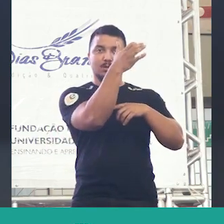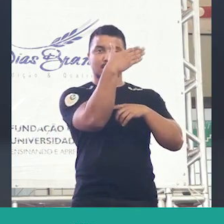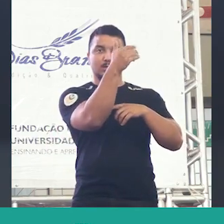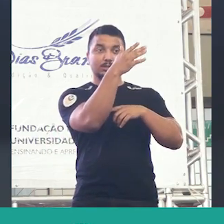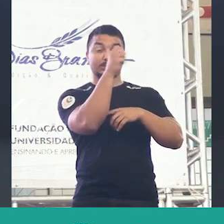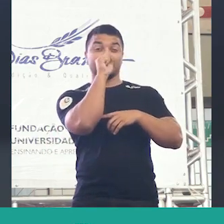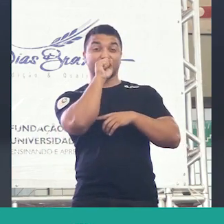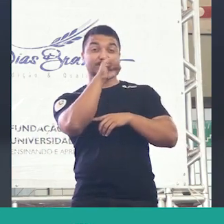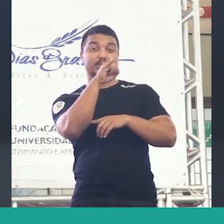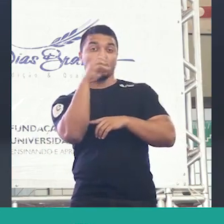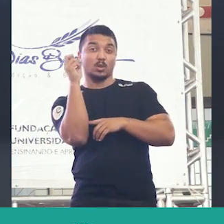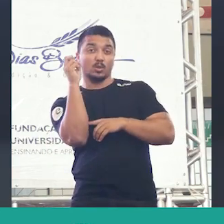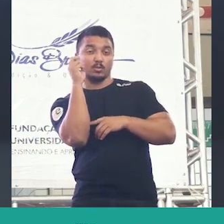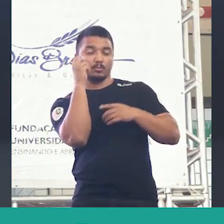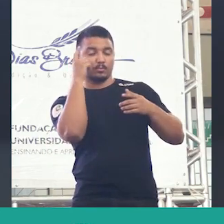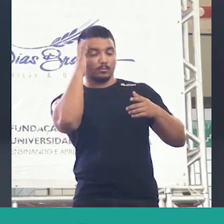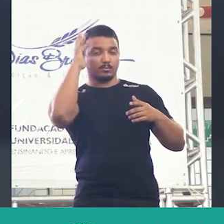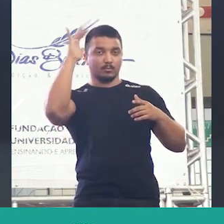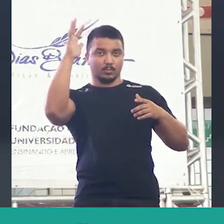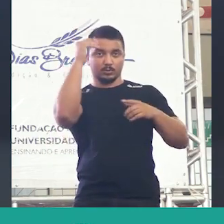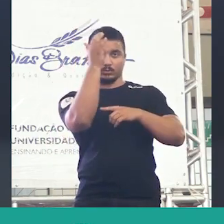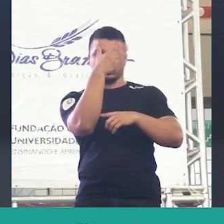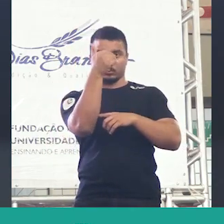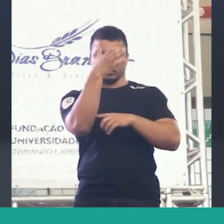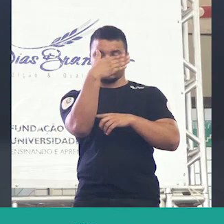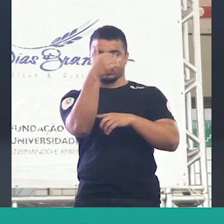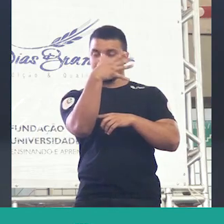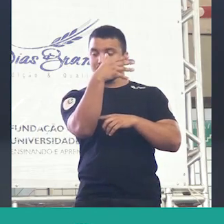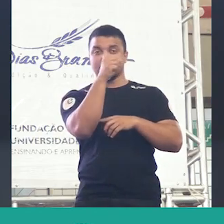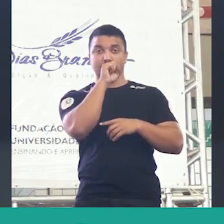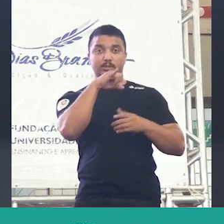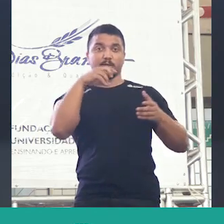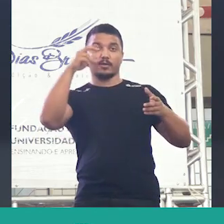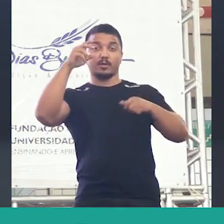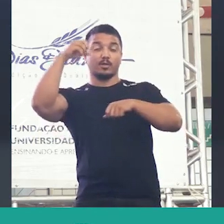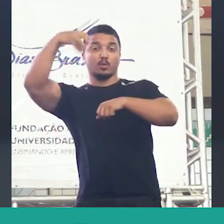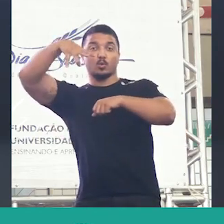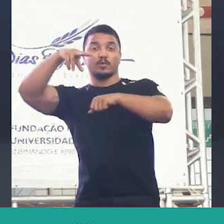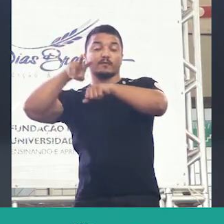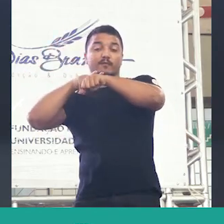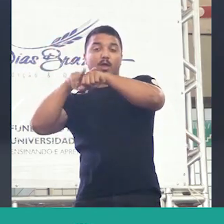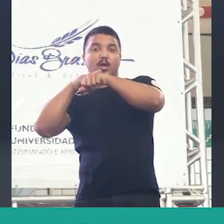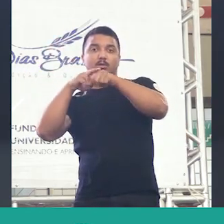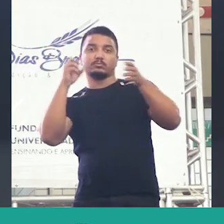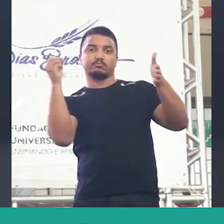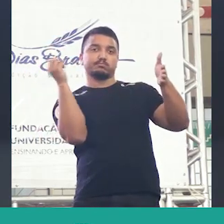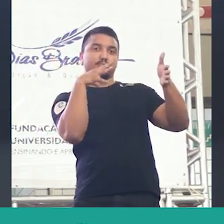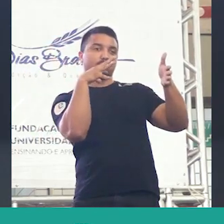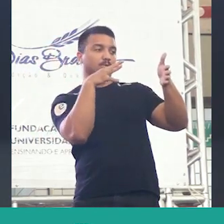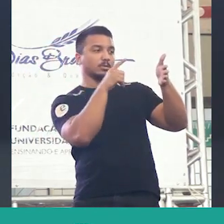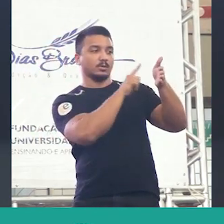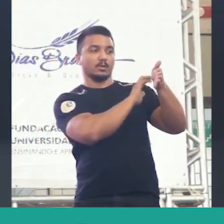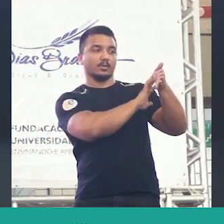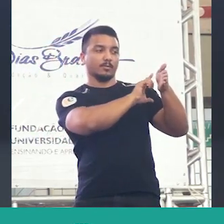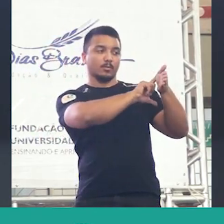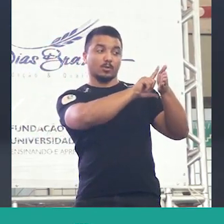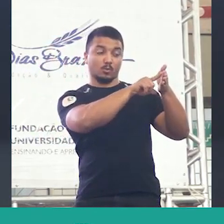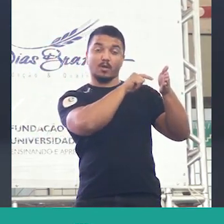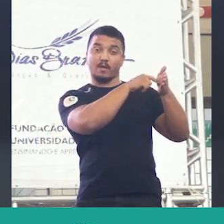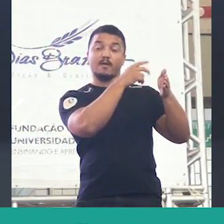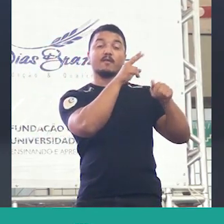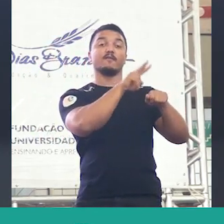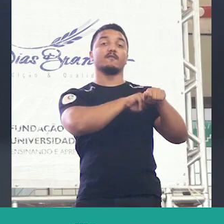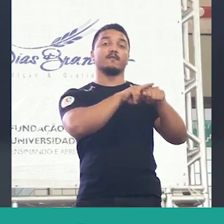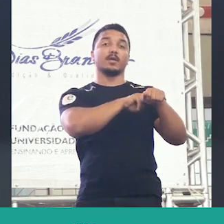na bandeira, estão imaginando na cabeça de vocês a bandeira do Brasil? Se eu incidir luz verde, o que é verde